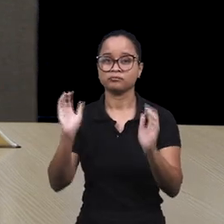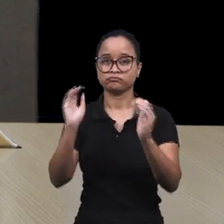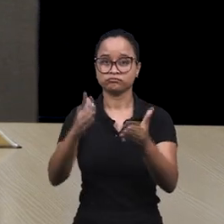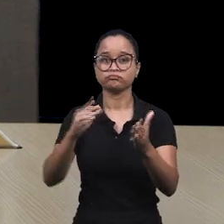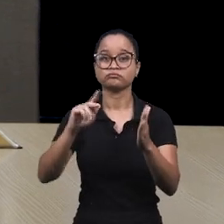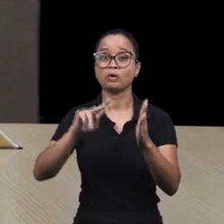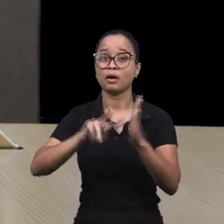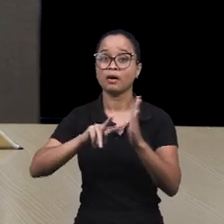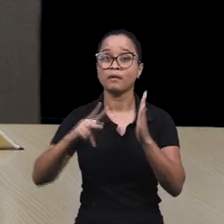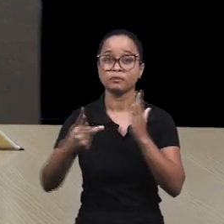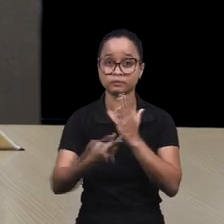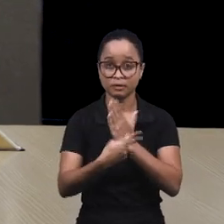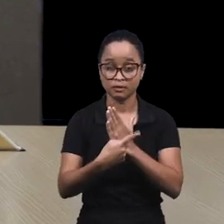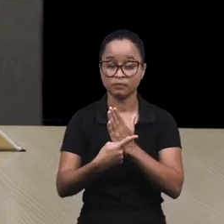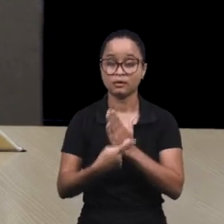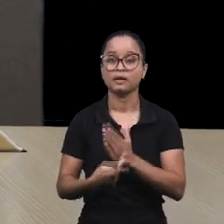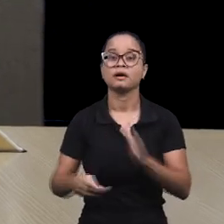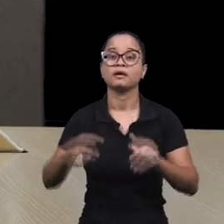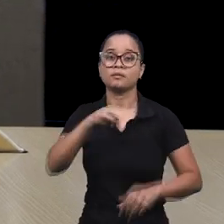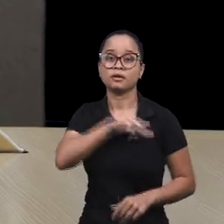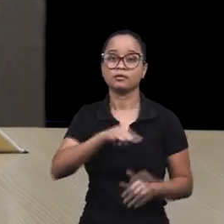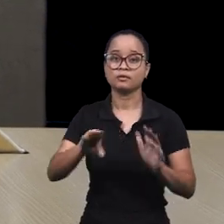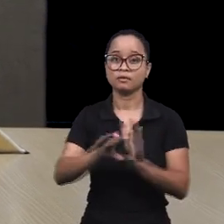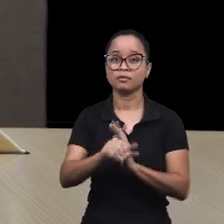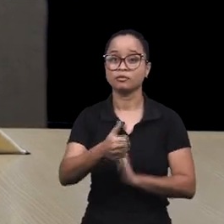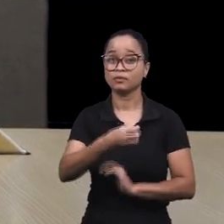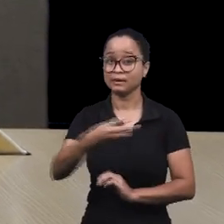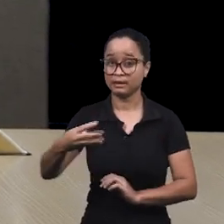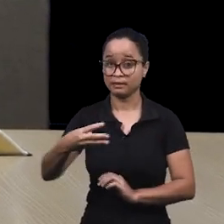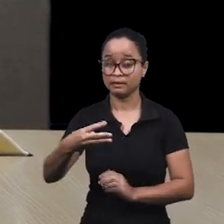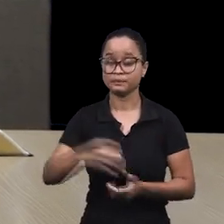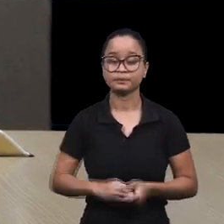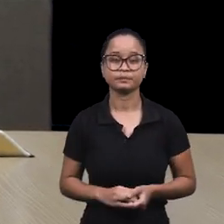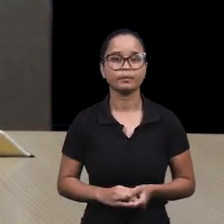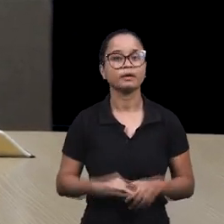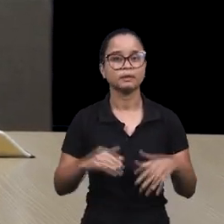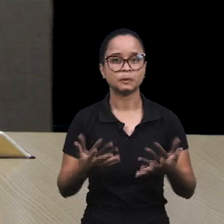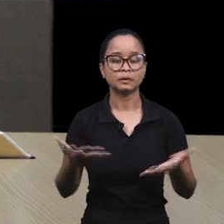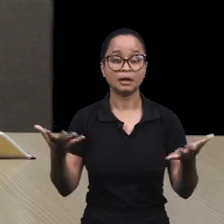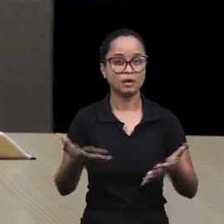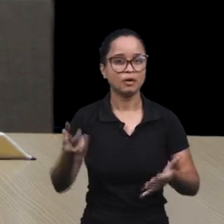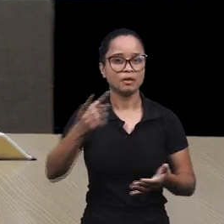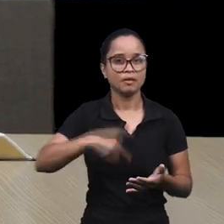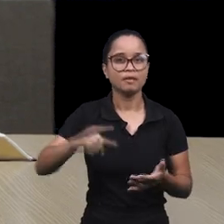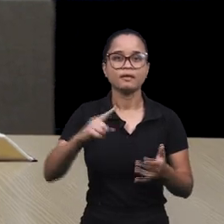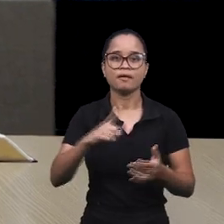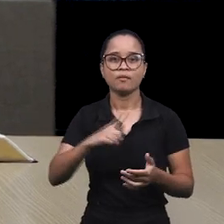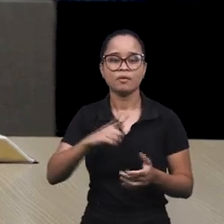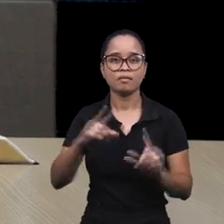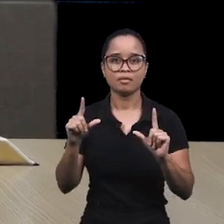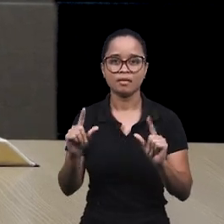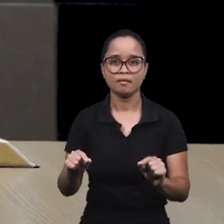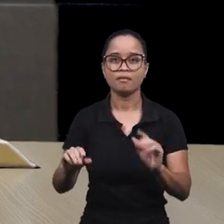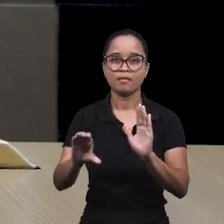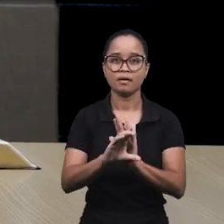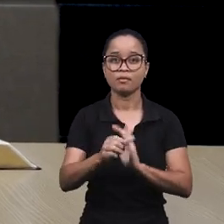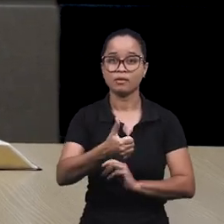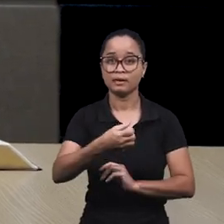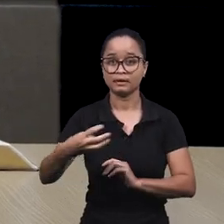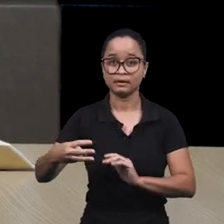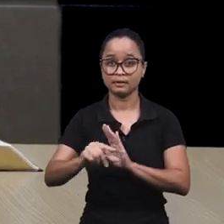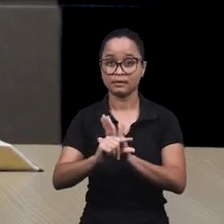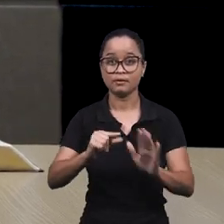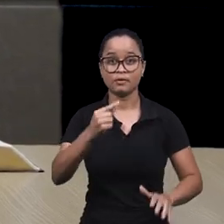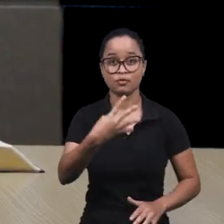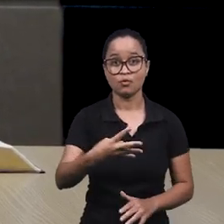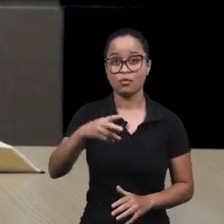proferidas em Mateus capítulo 13 e desta vez nós estaremos agora voltados para o capítulo 13,